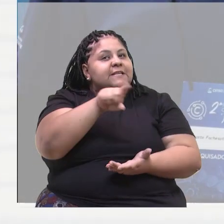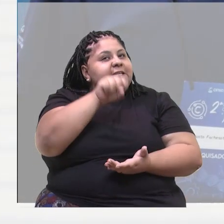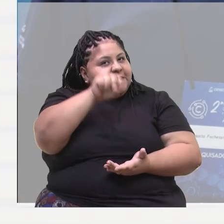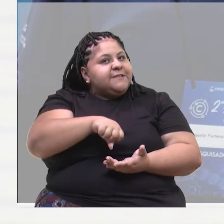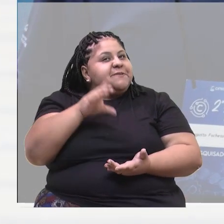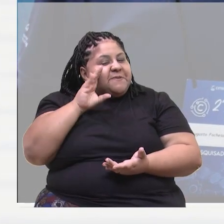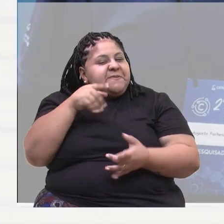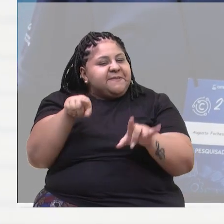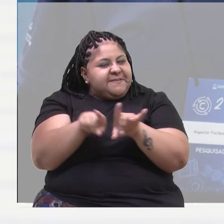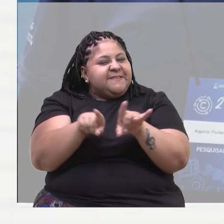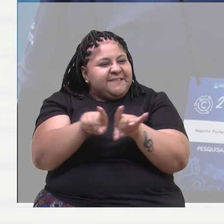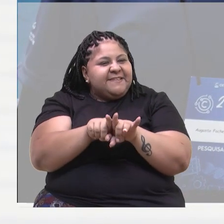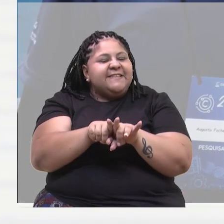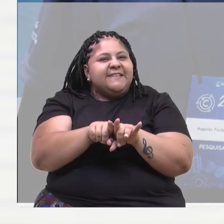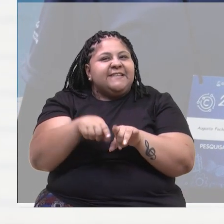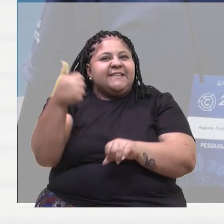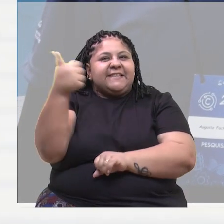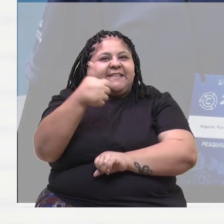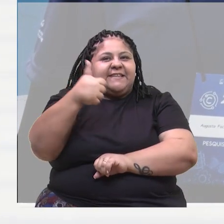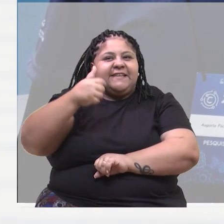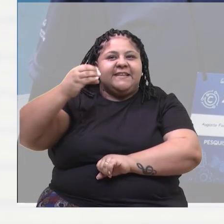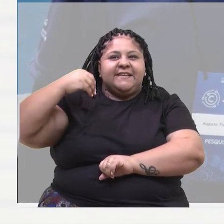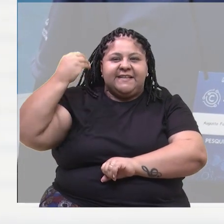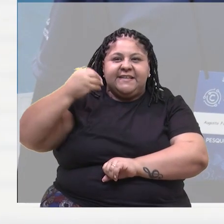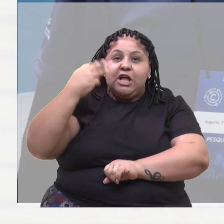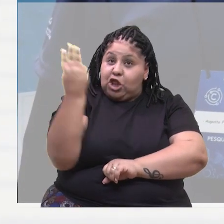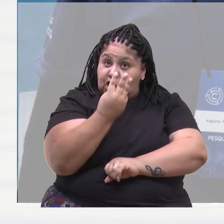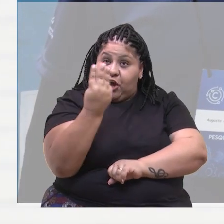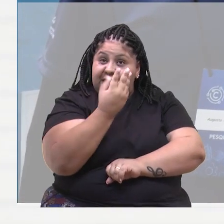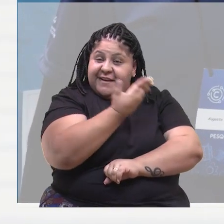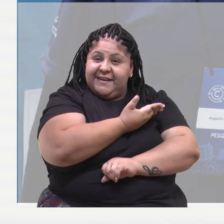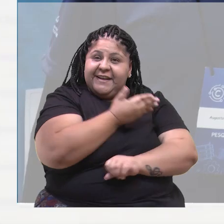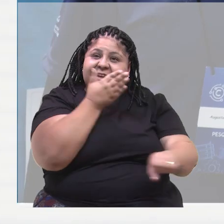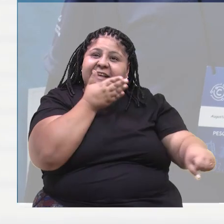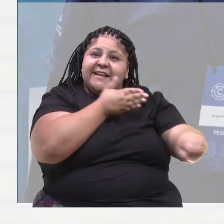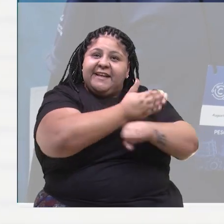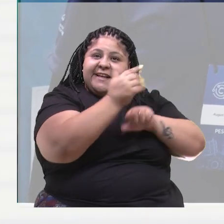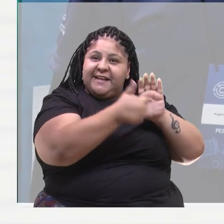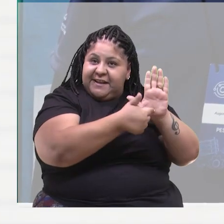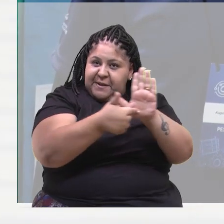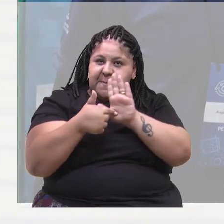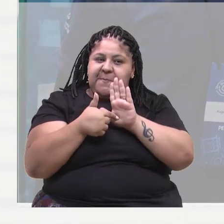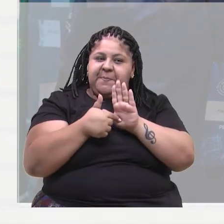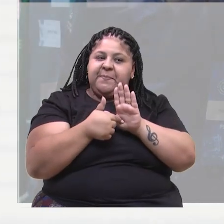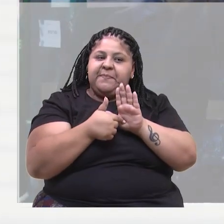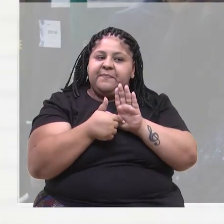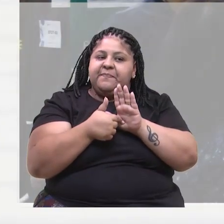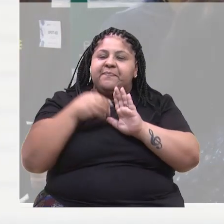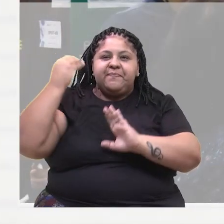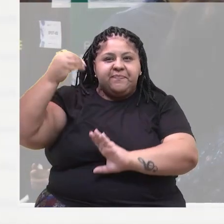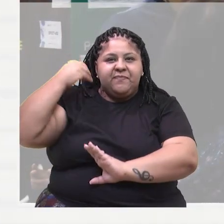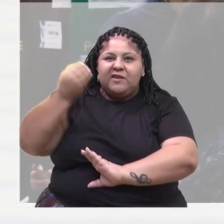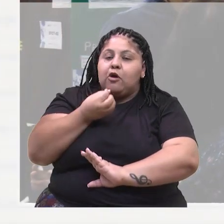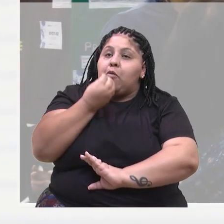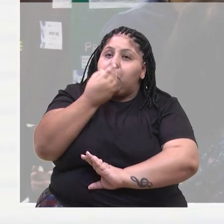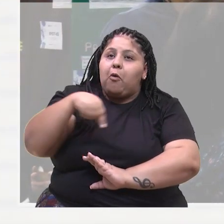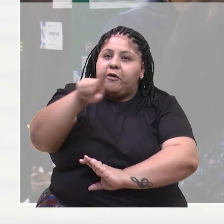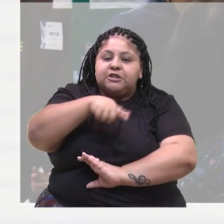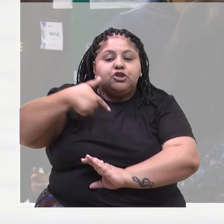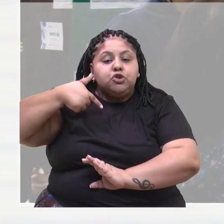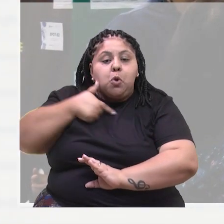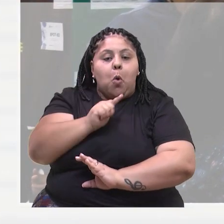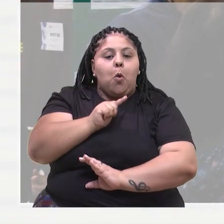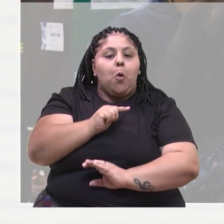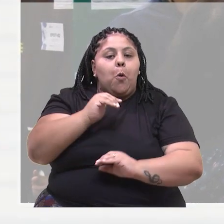isso realmente aconteceu. E foi a nossa primeira experiência de nós 3 para participar da Mostra SEG. E foi uma experiência muito boa, que a